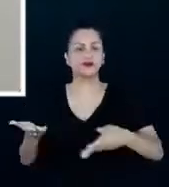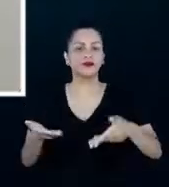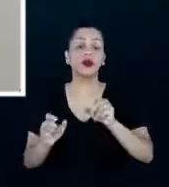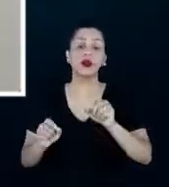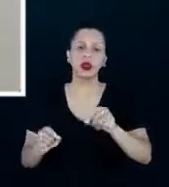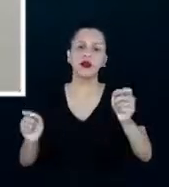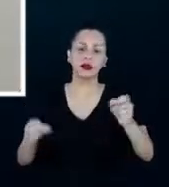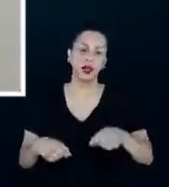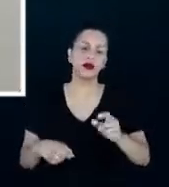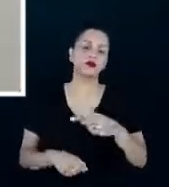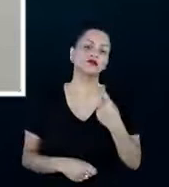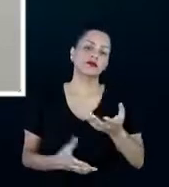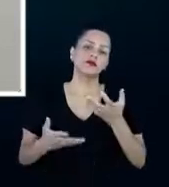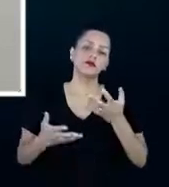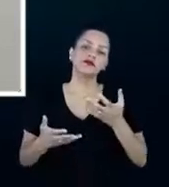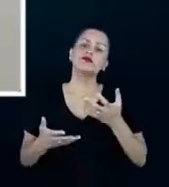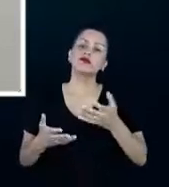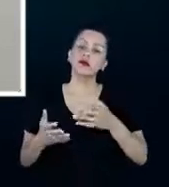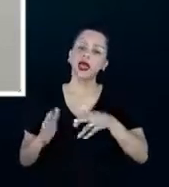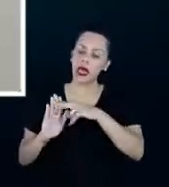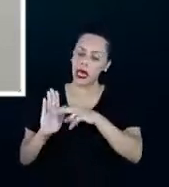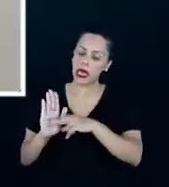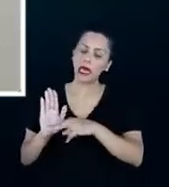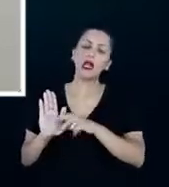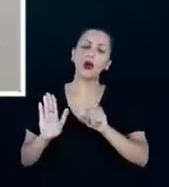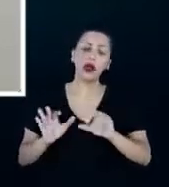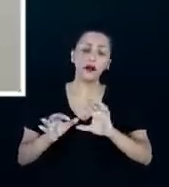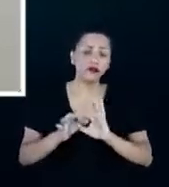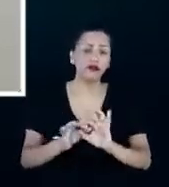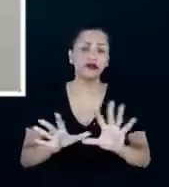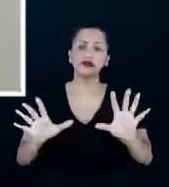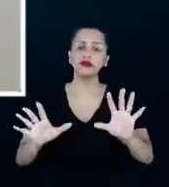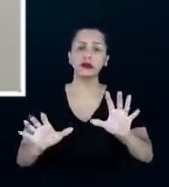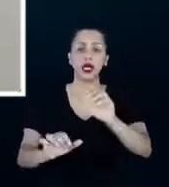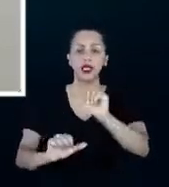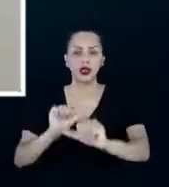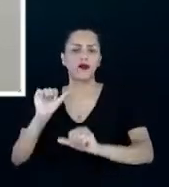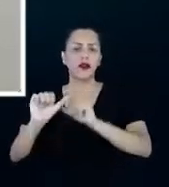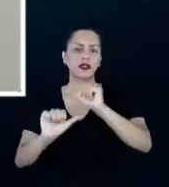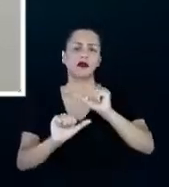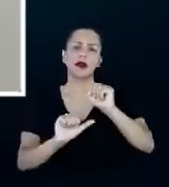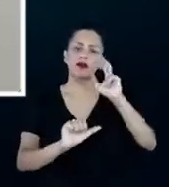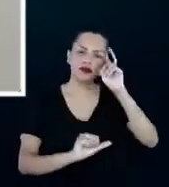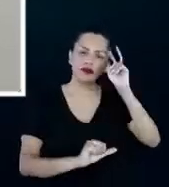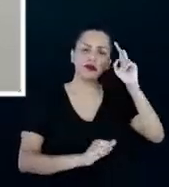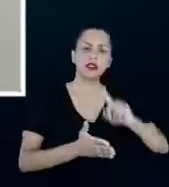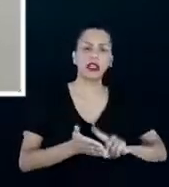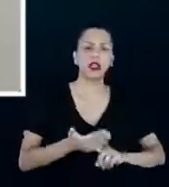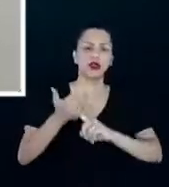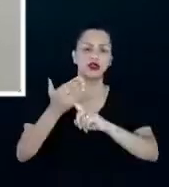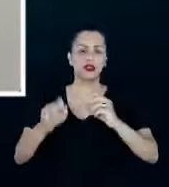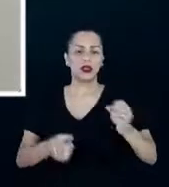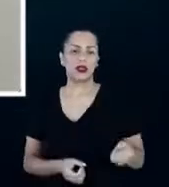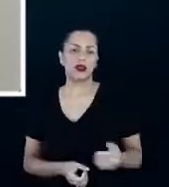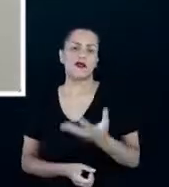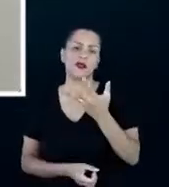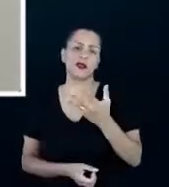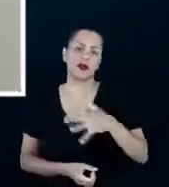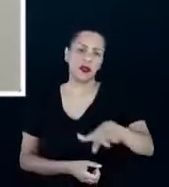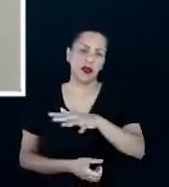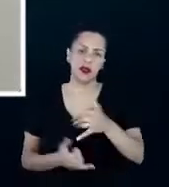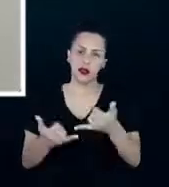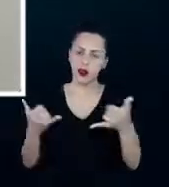permitir. A gente está criando regras que permitam essa inovação, essa inventividade no setor elétrico. Então, acho que com isso eu concluo